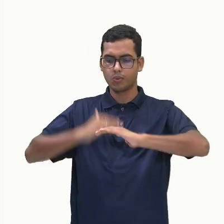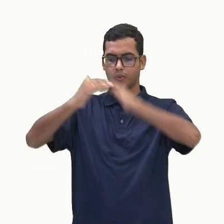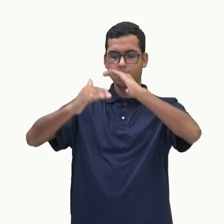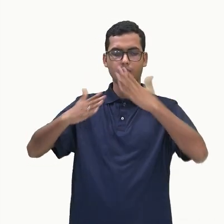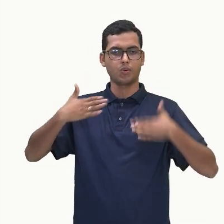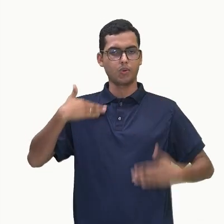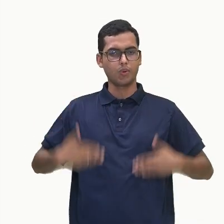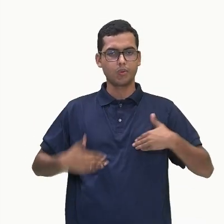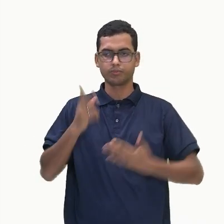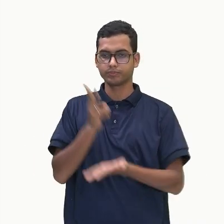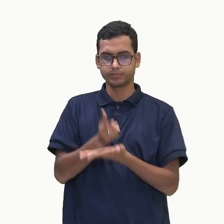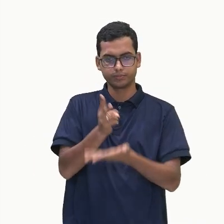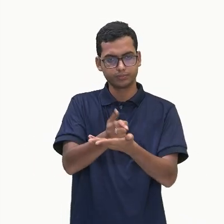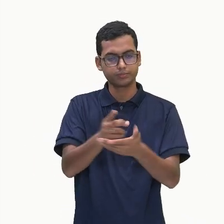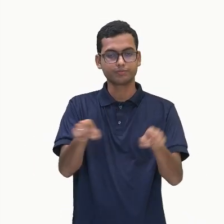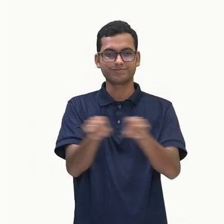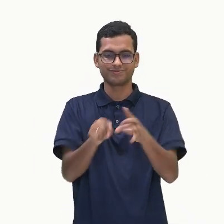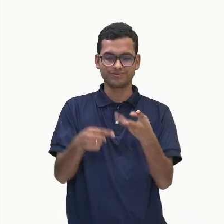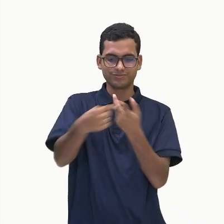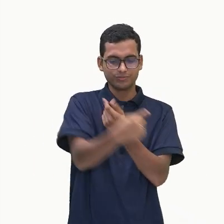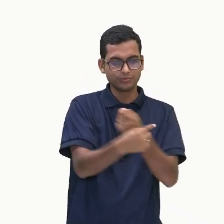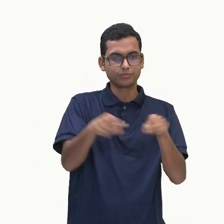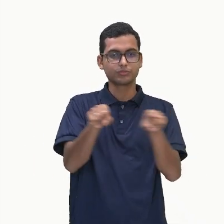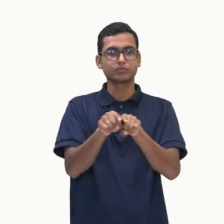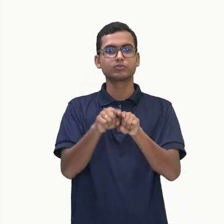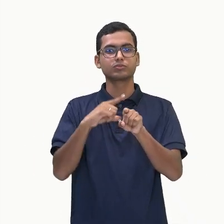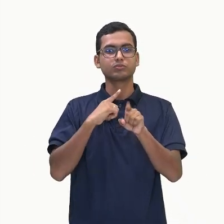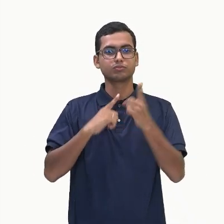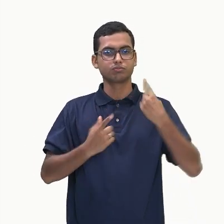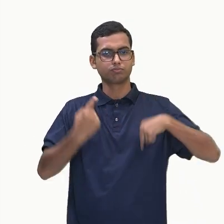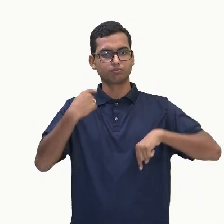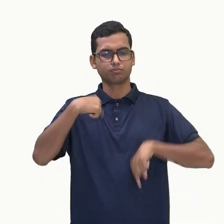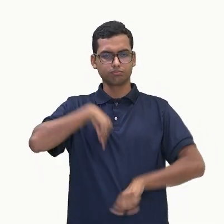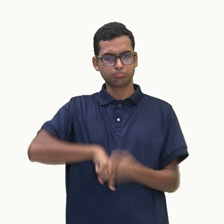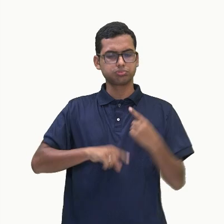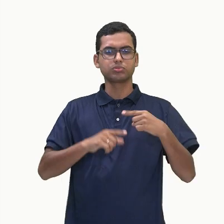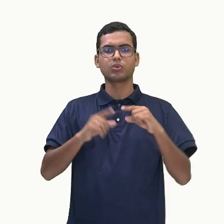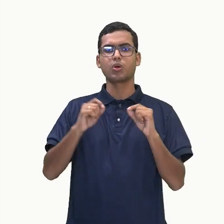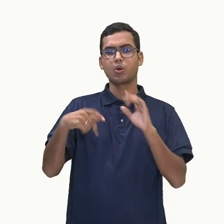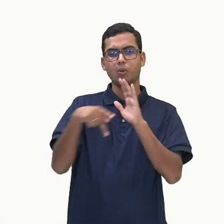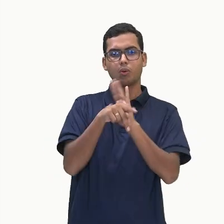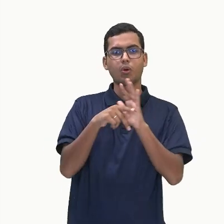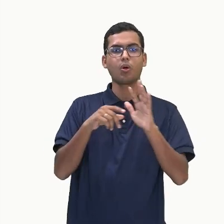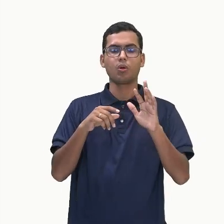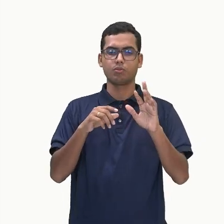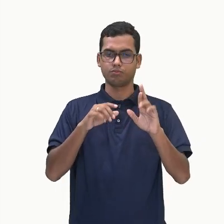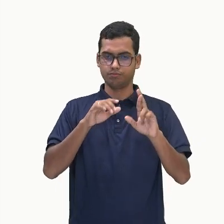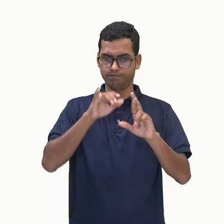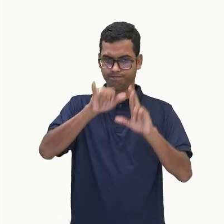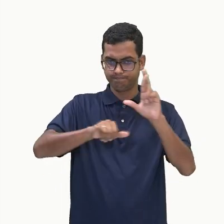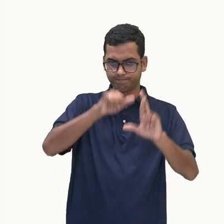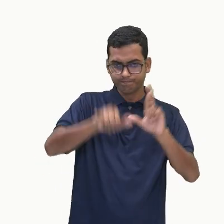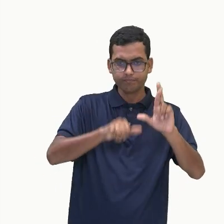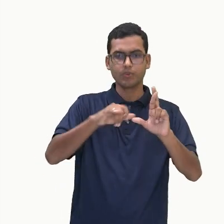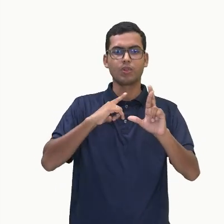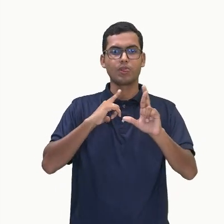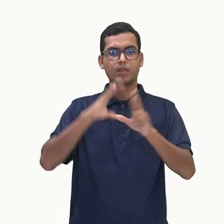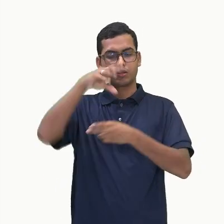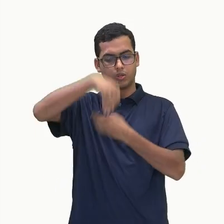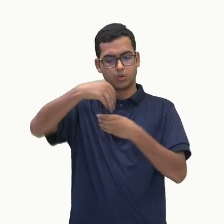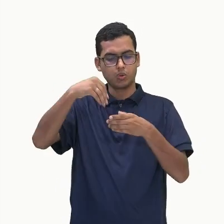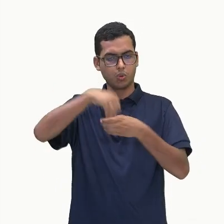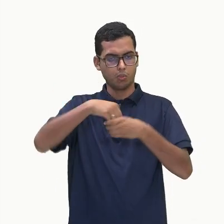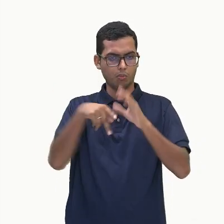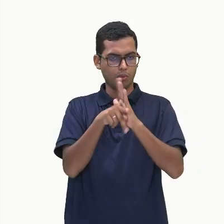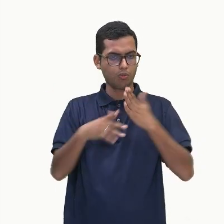corpo. São as várias reações químicas que vão ocorrer dentro do organismo. Vejo aí que a homeostase é uma